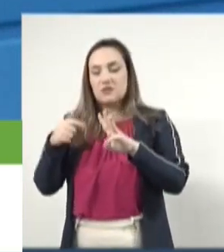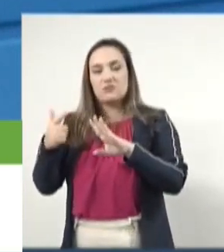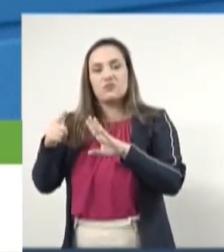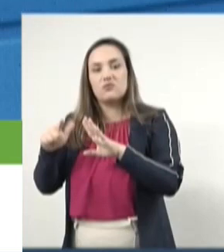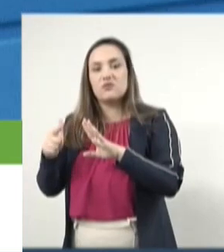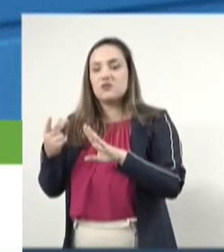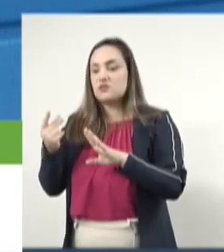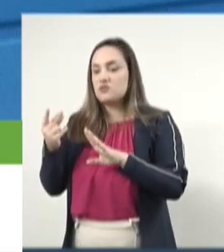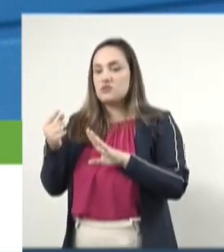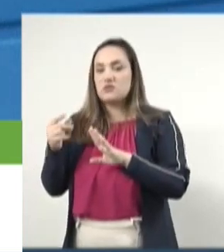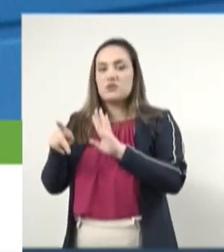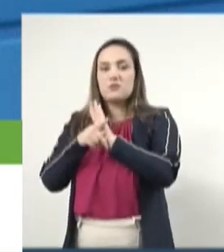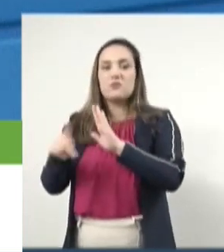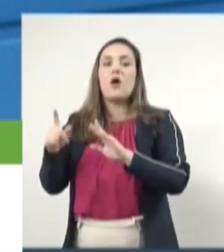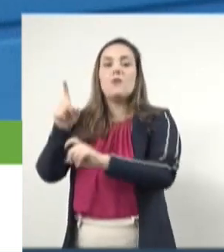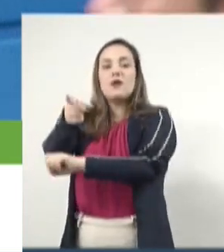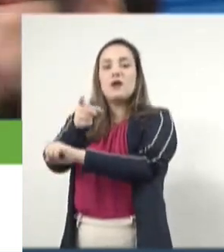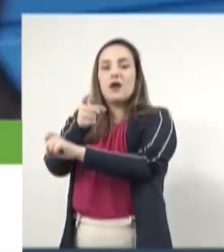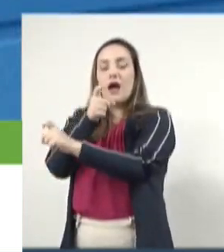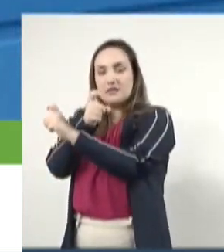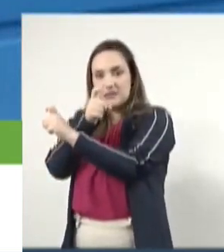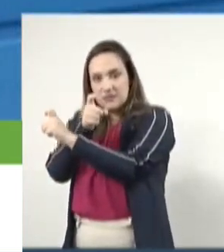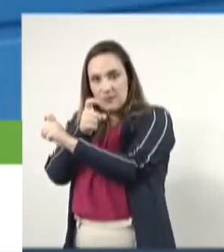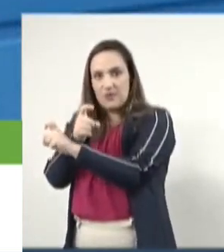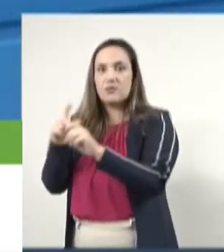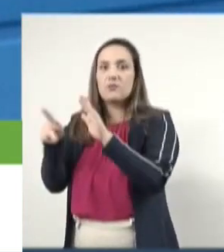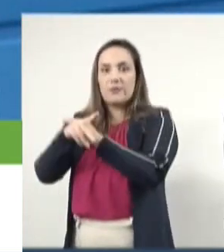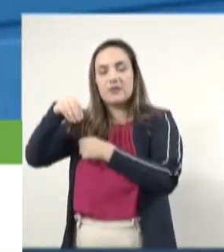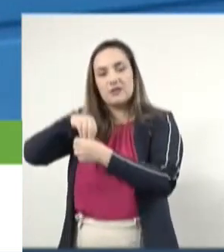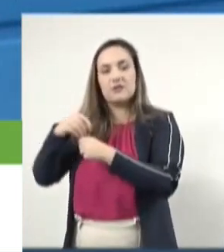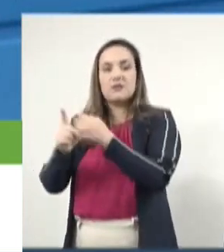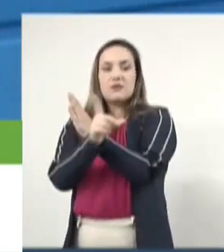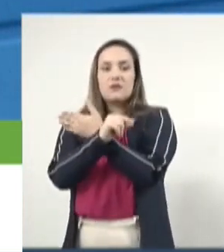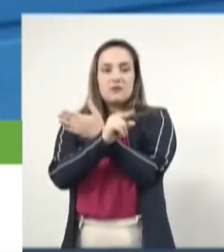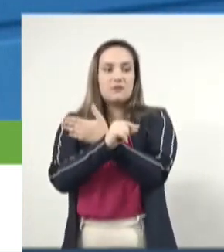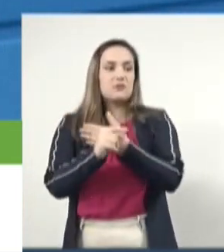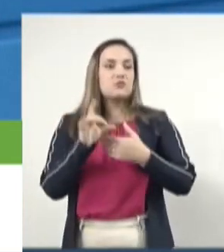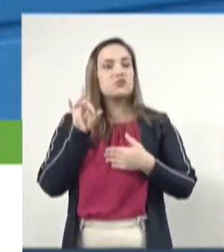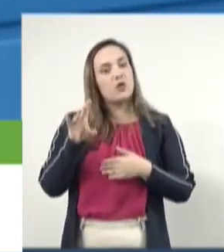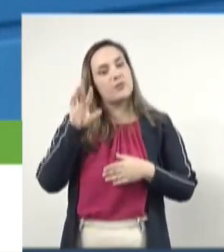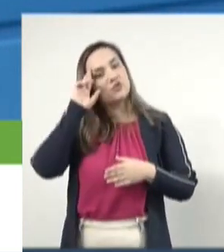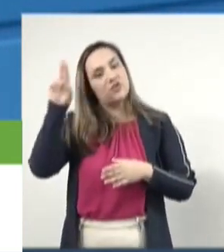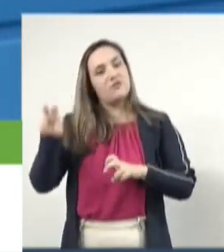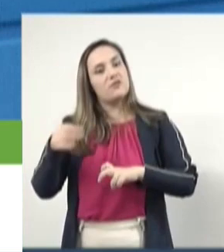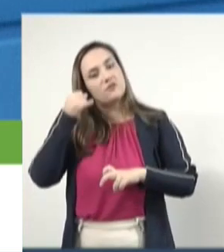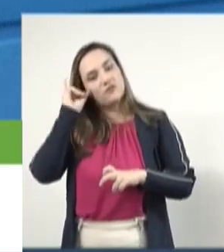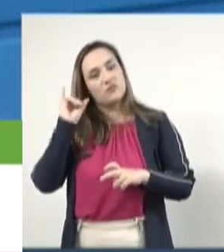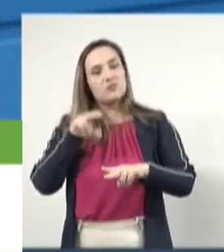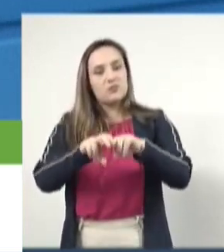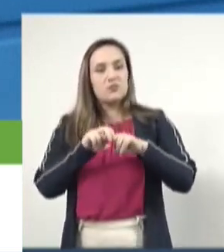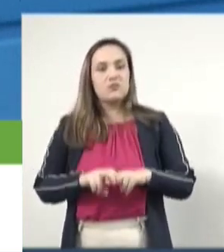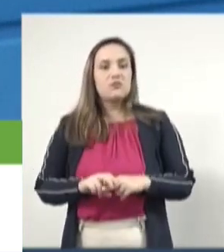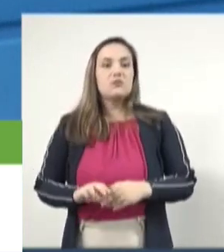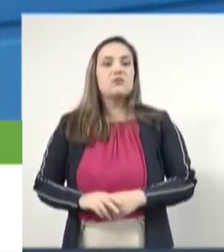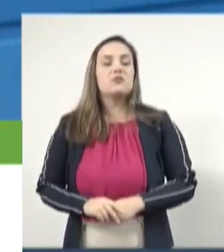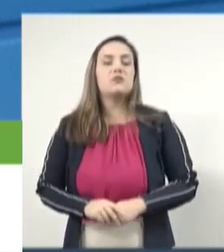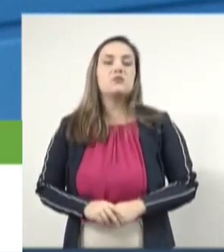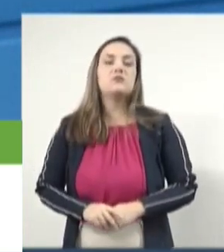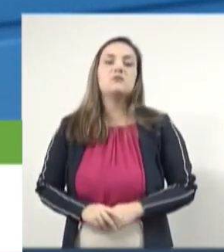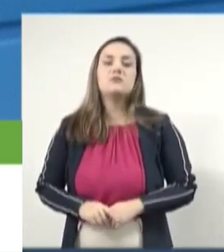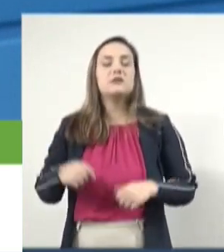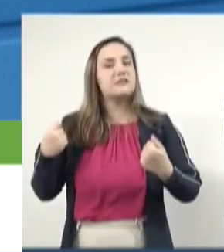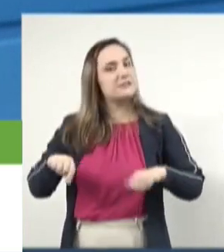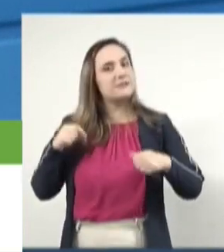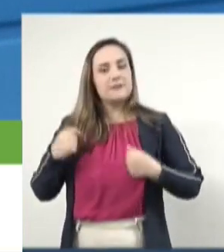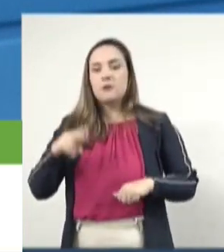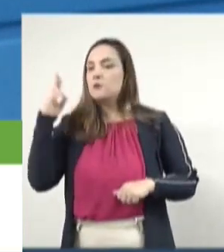dinheiro para os assentamentos no Pantanal, aqui não tem dinheiro a não ser para fazendeiro. Portanto,